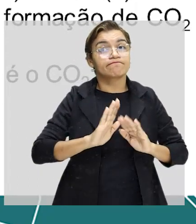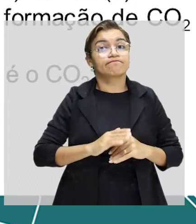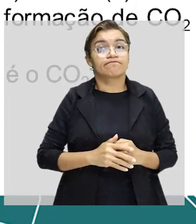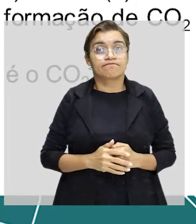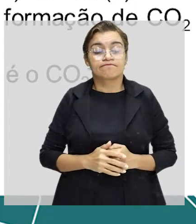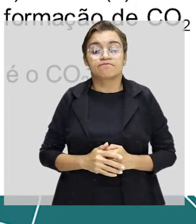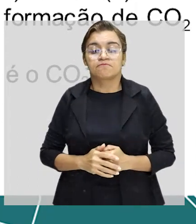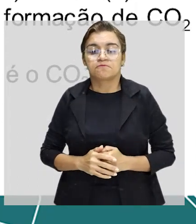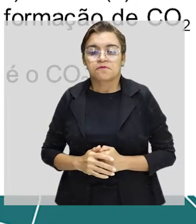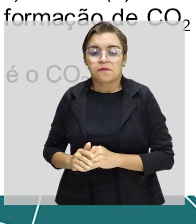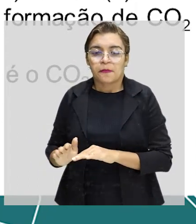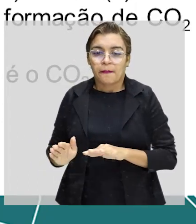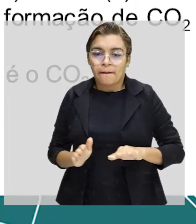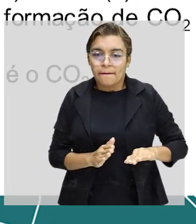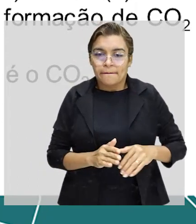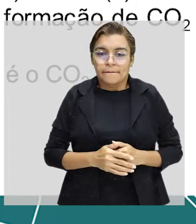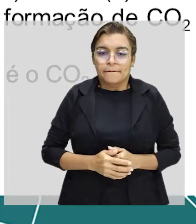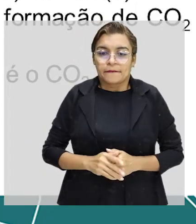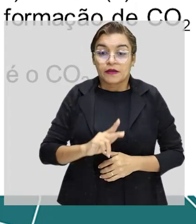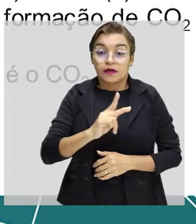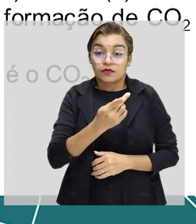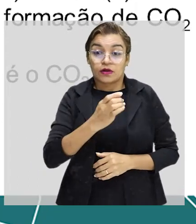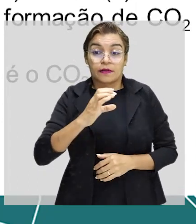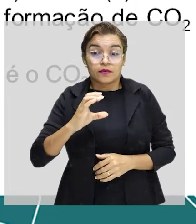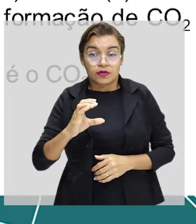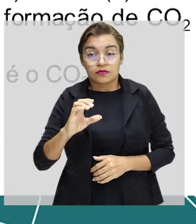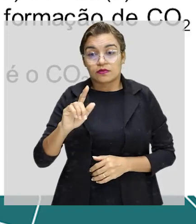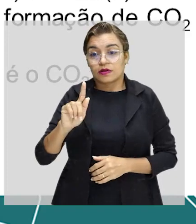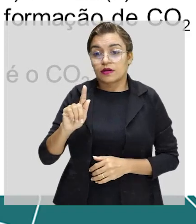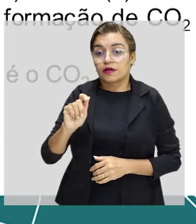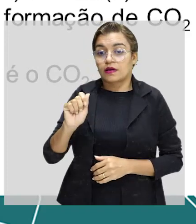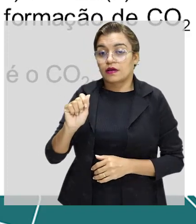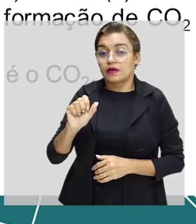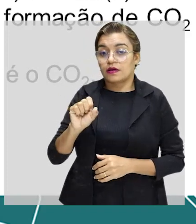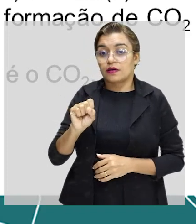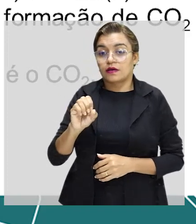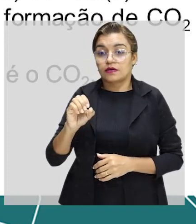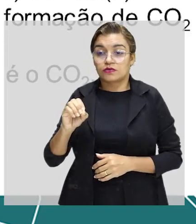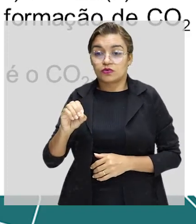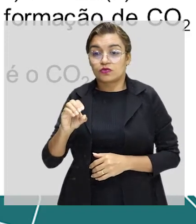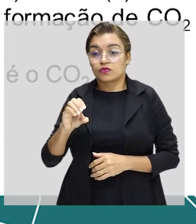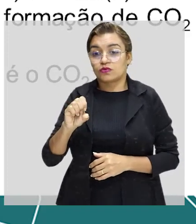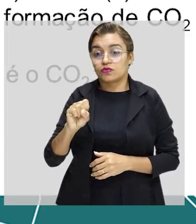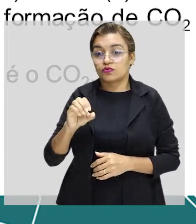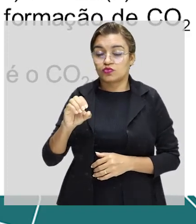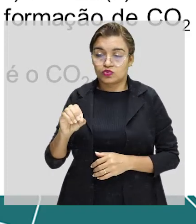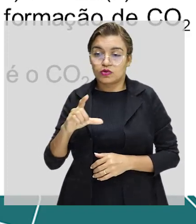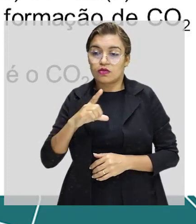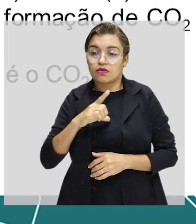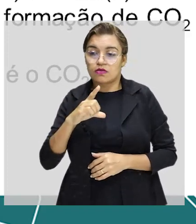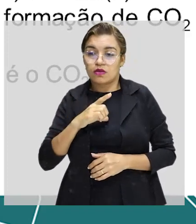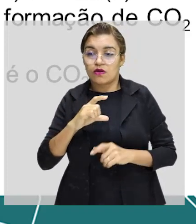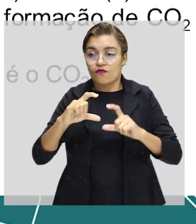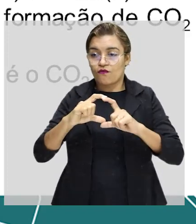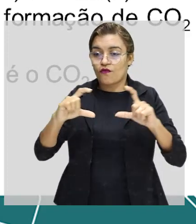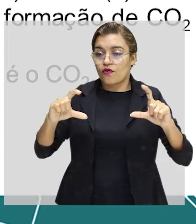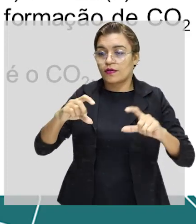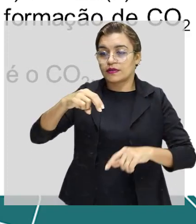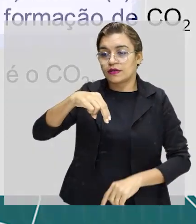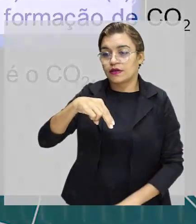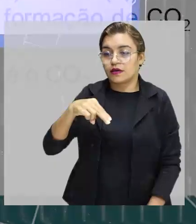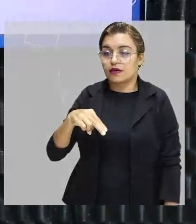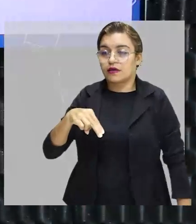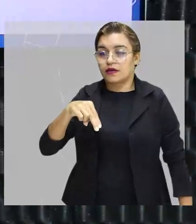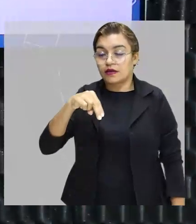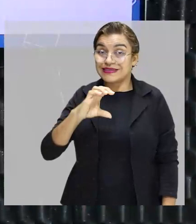uma. O hidrocarboneto gasoso, né, que possui fórmula geral CnH2n mais 2, está contido em um recipiente de 1